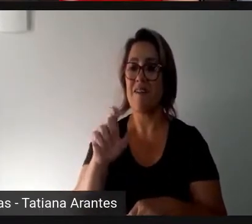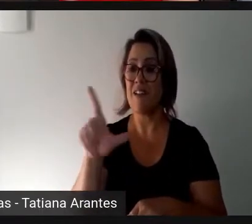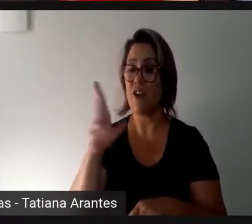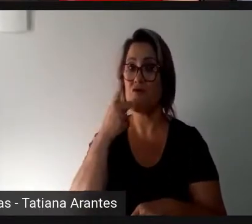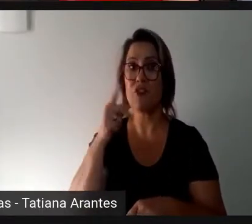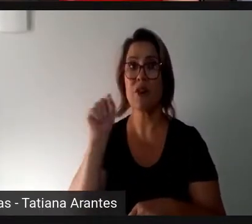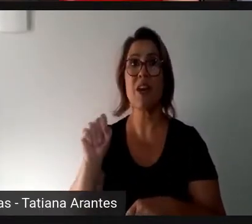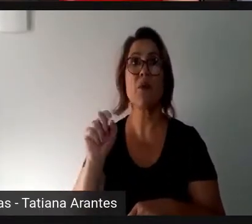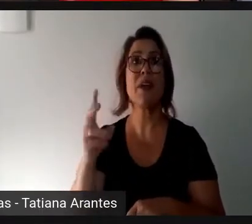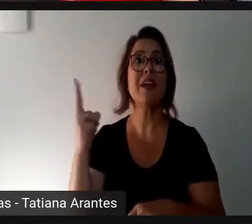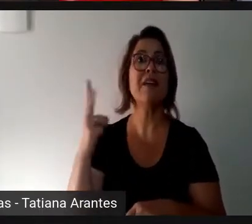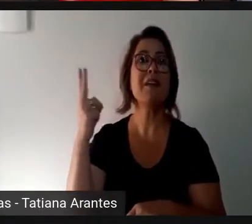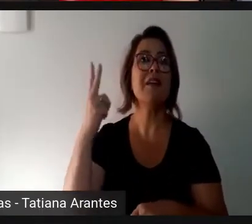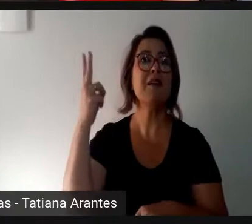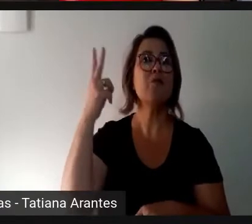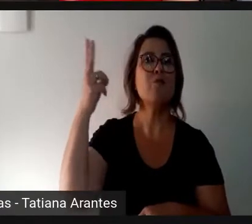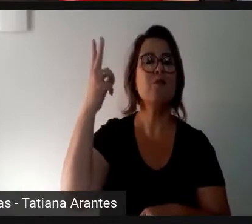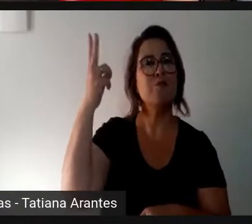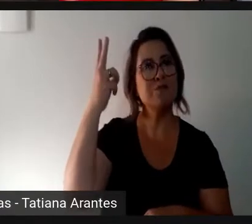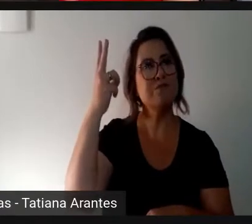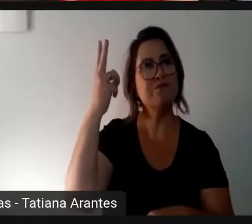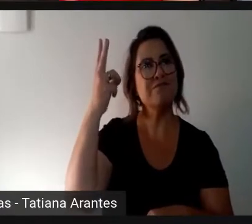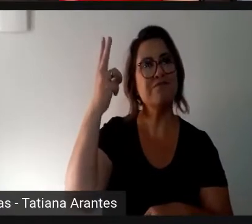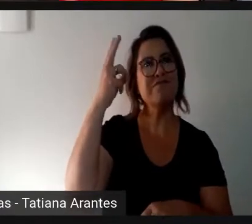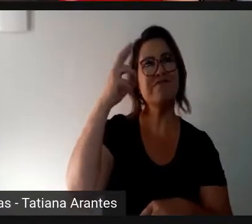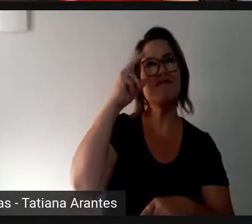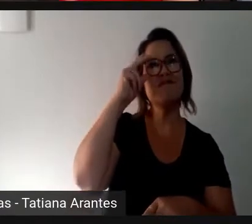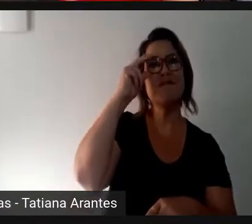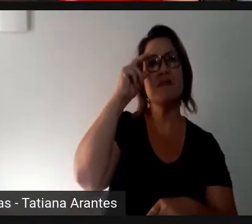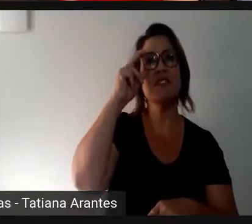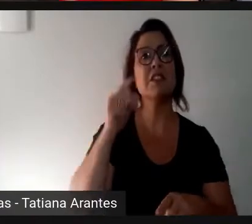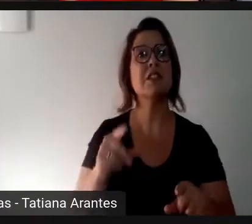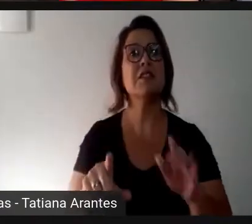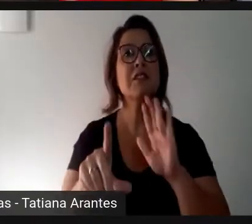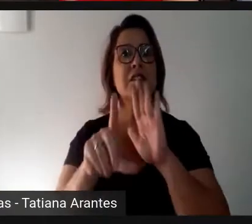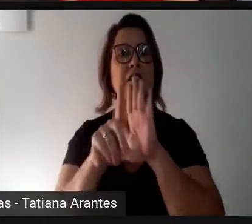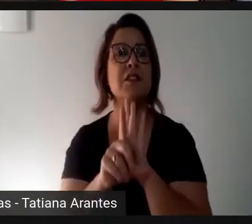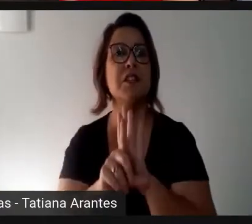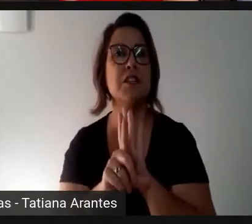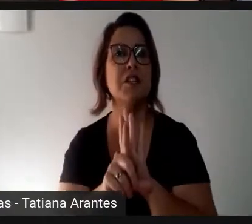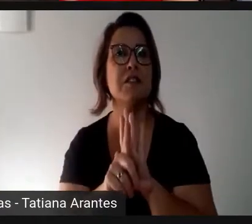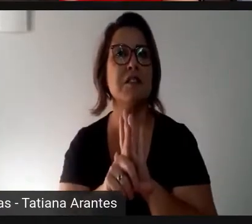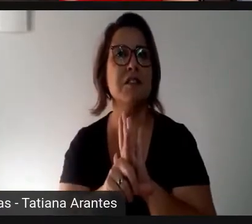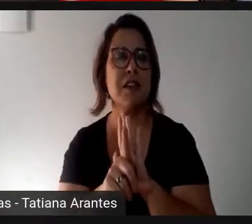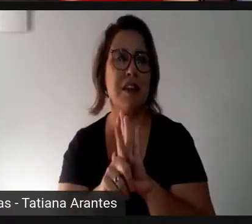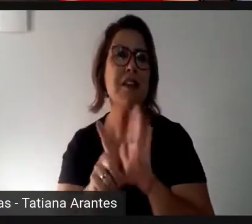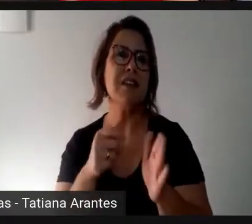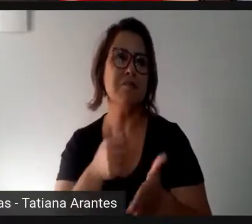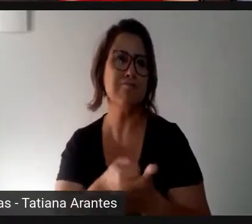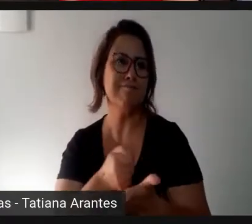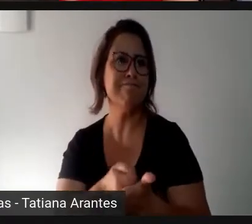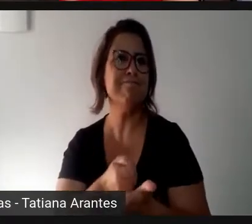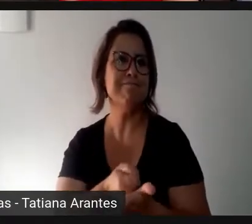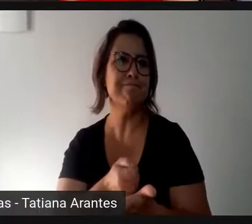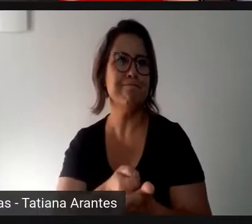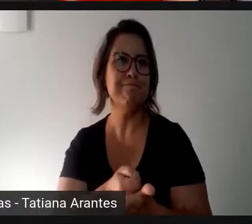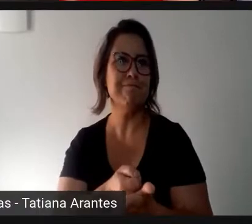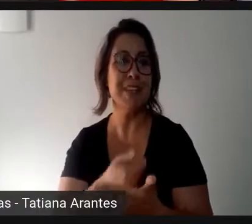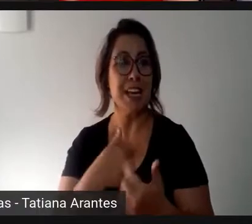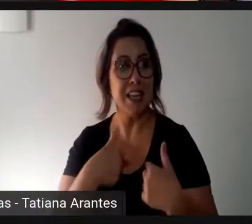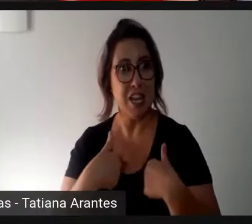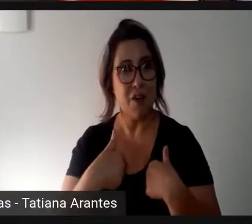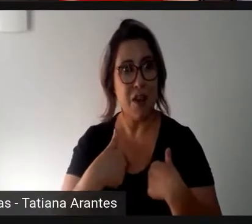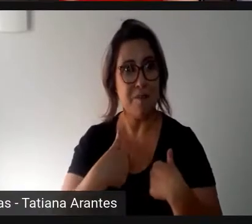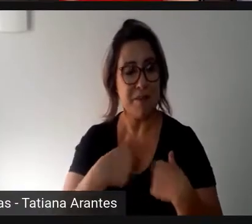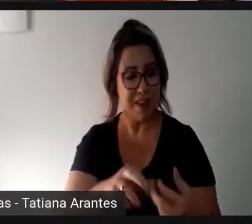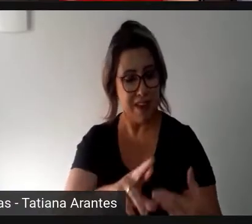sistema romano-germânico, que é o nosso, a lei vige independente de qualquer coisa. A lei está vigente. E cabe a mim, a gente, aplicar a